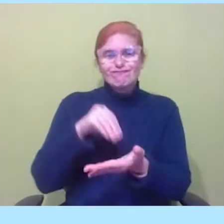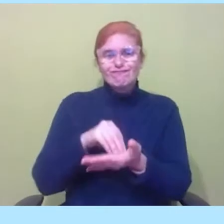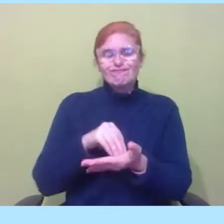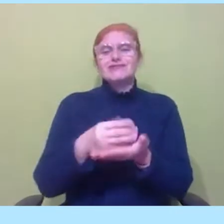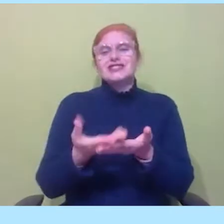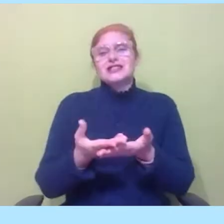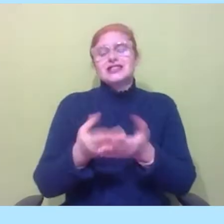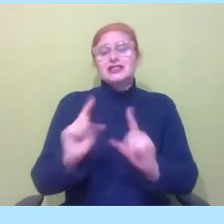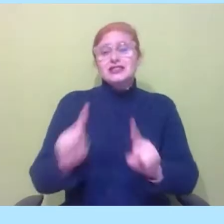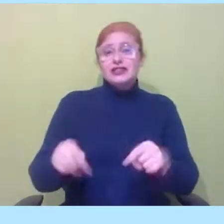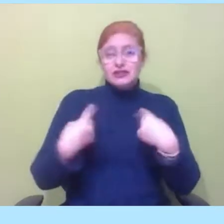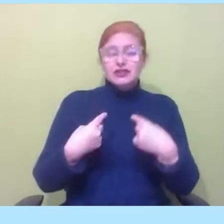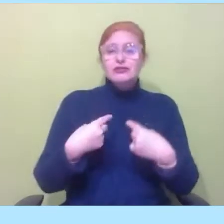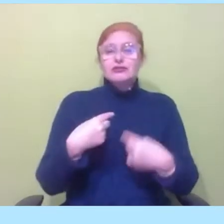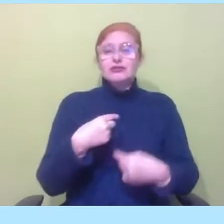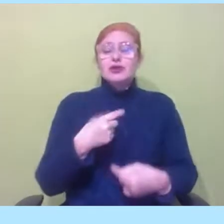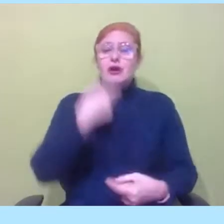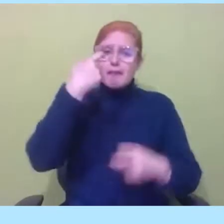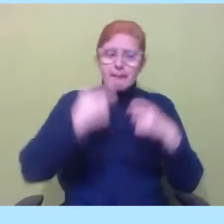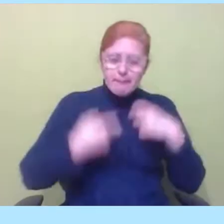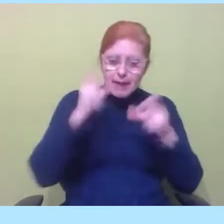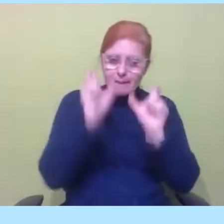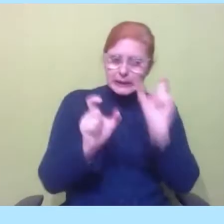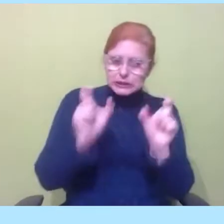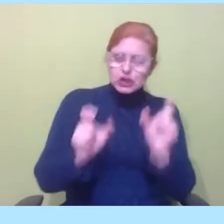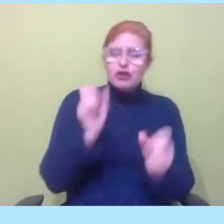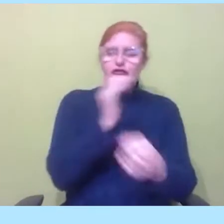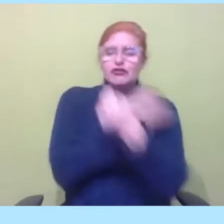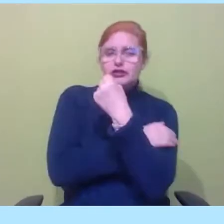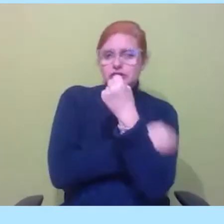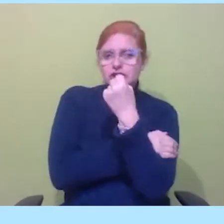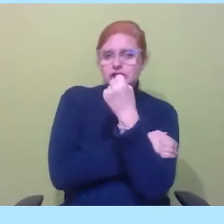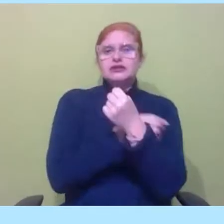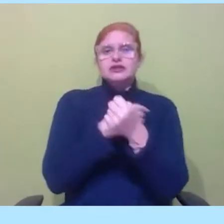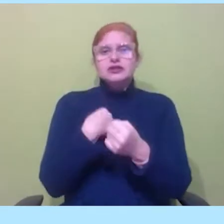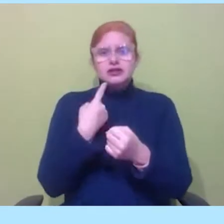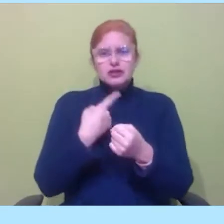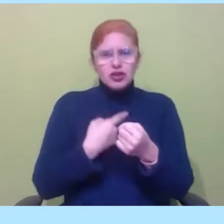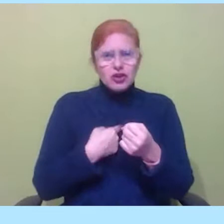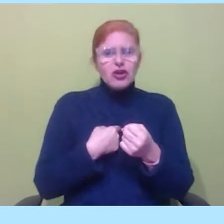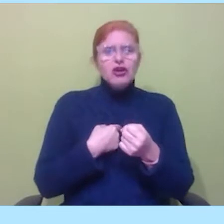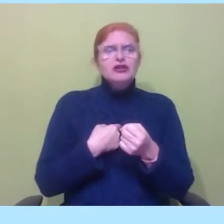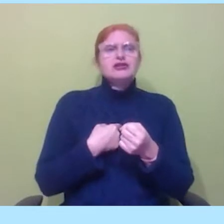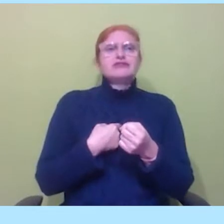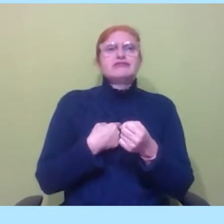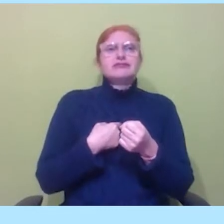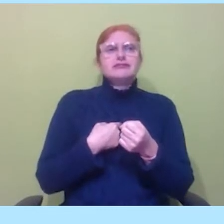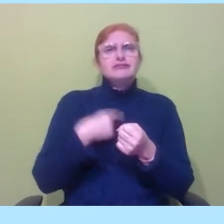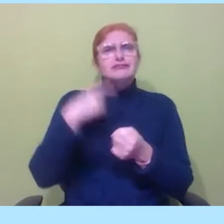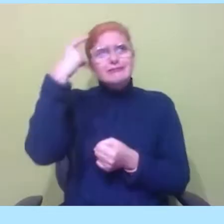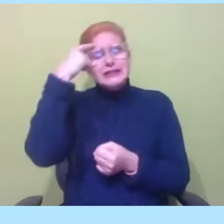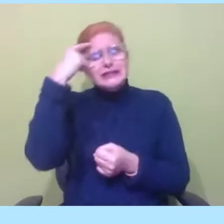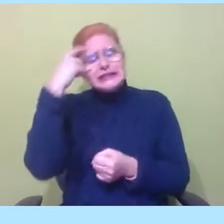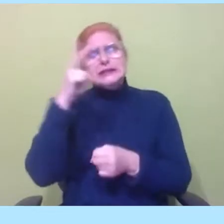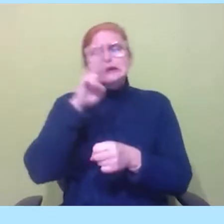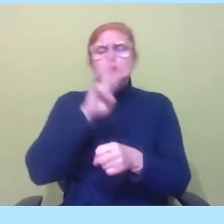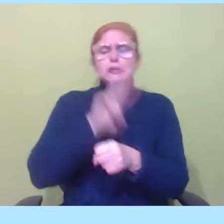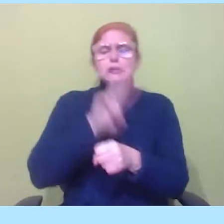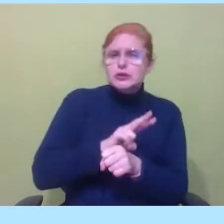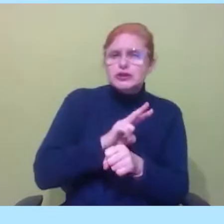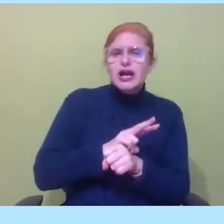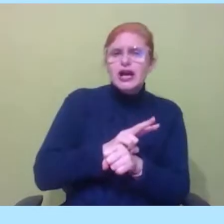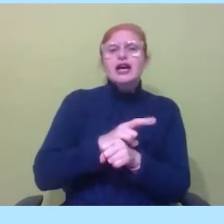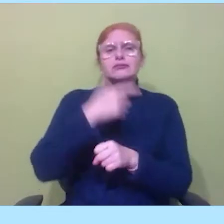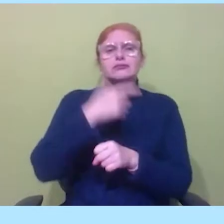pessoas feministas, pessoas que estamos aí buscando pensar cuidados para si, para